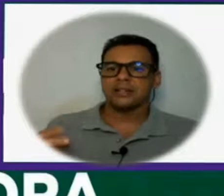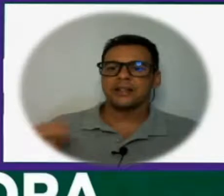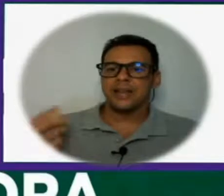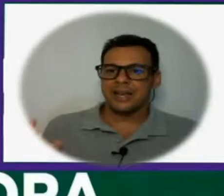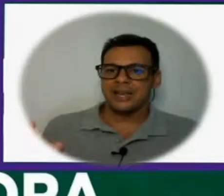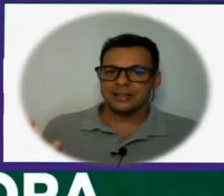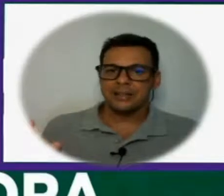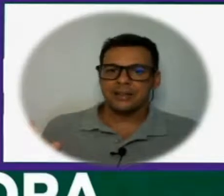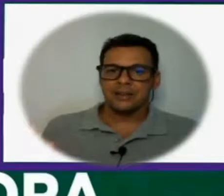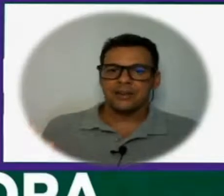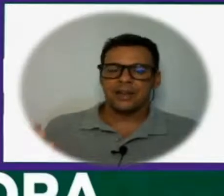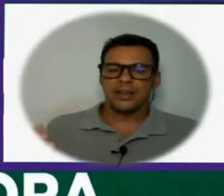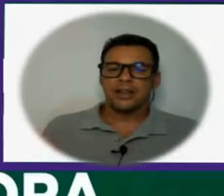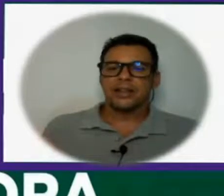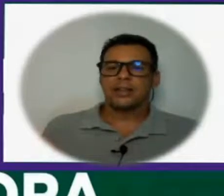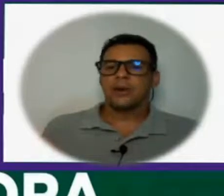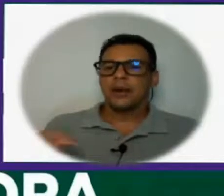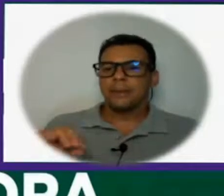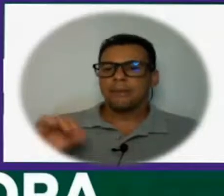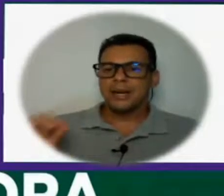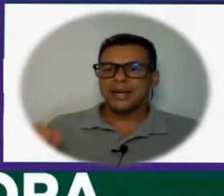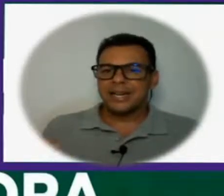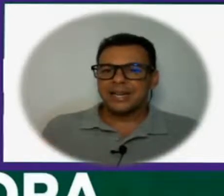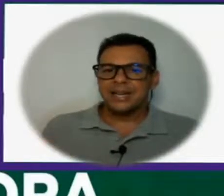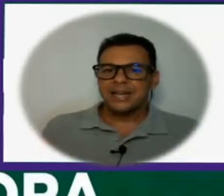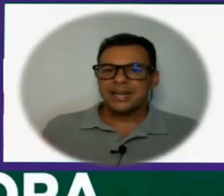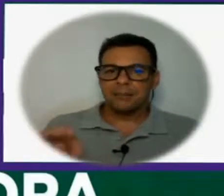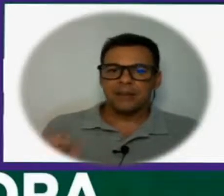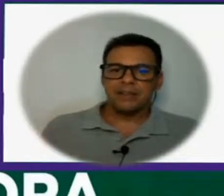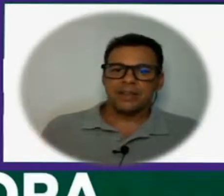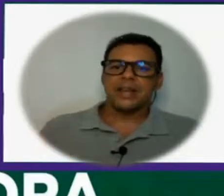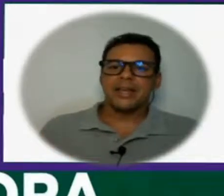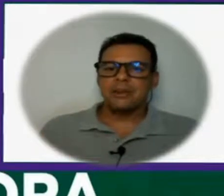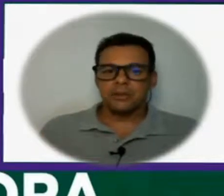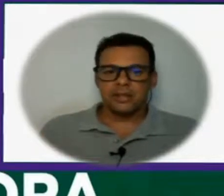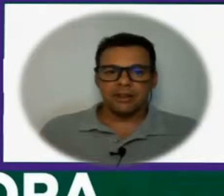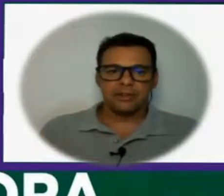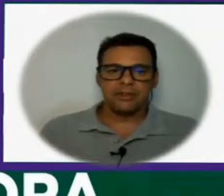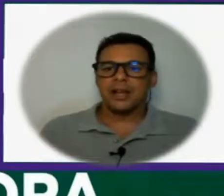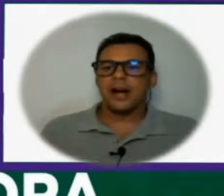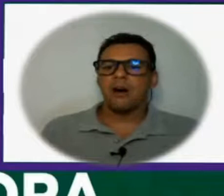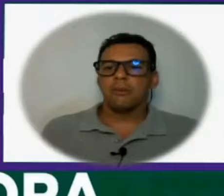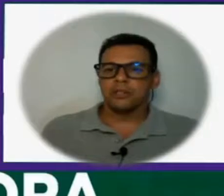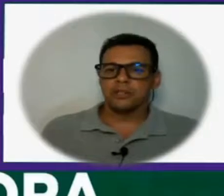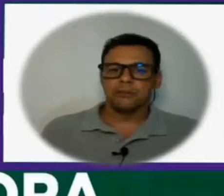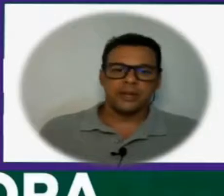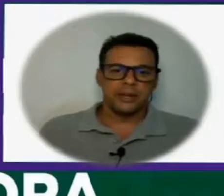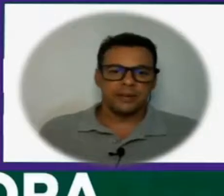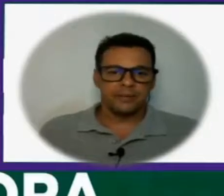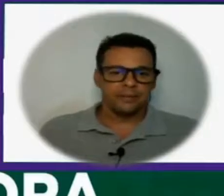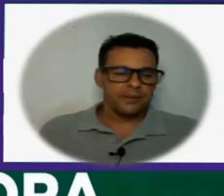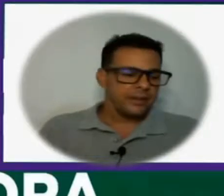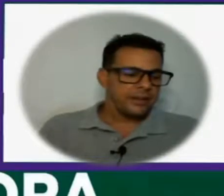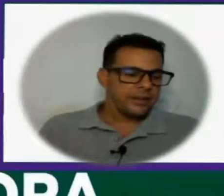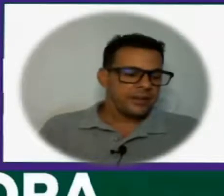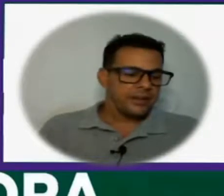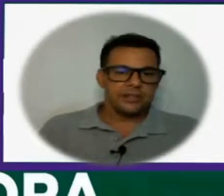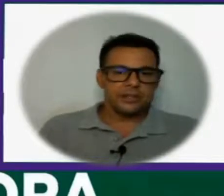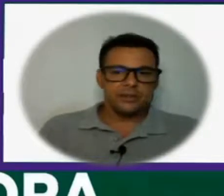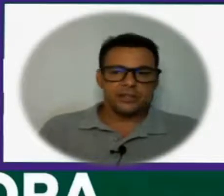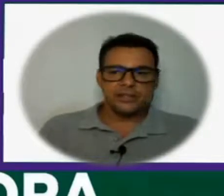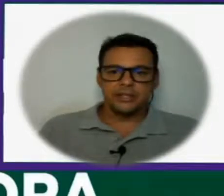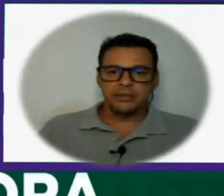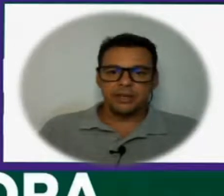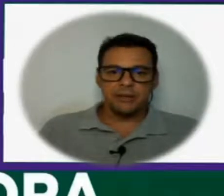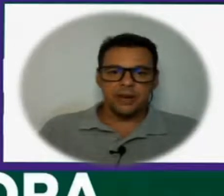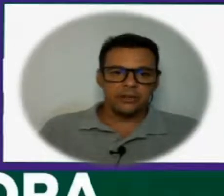Dois reais Três reais Ok? Então Money Essa palavrinha É incontável Então fica How much money E aqui